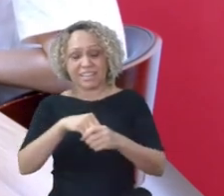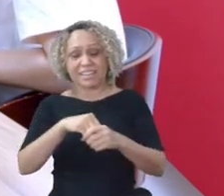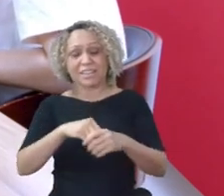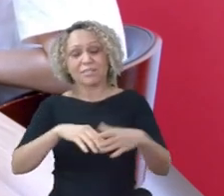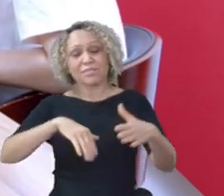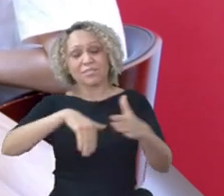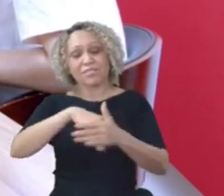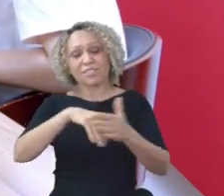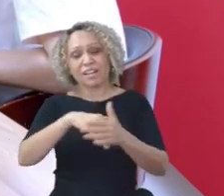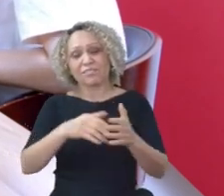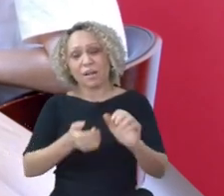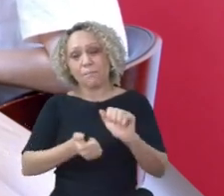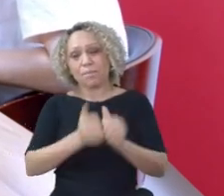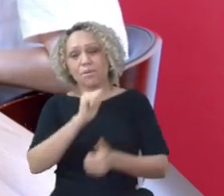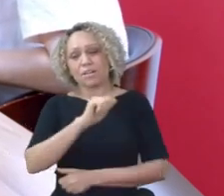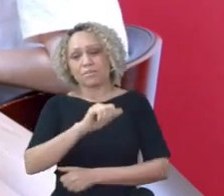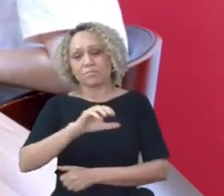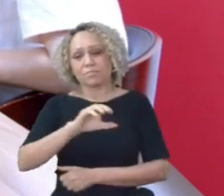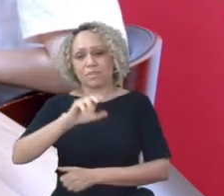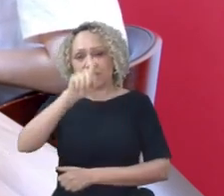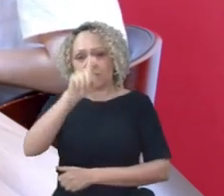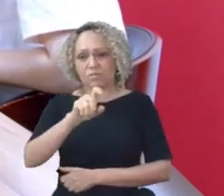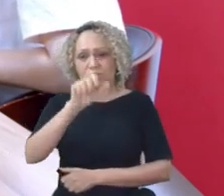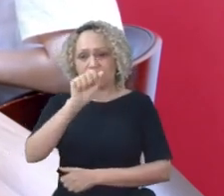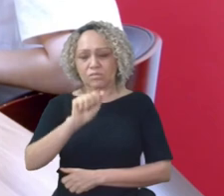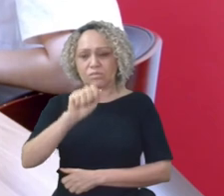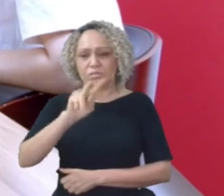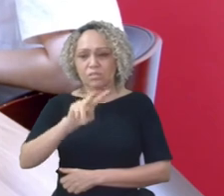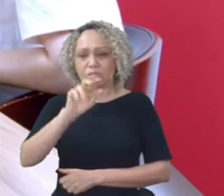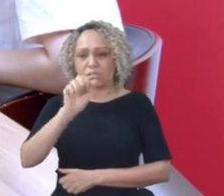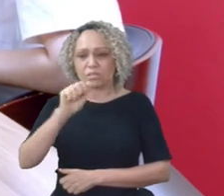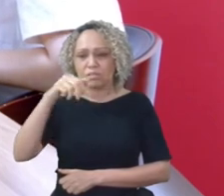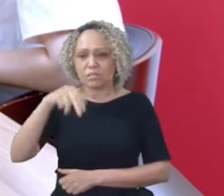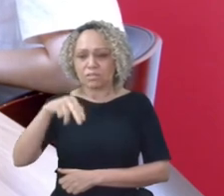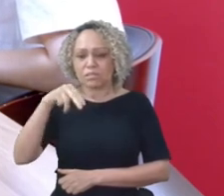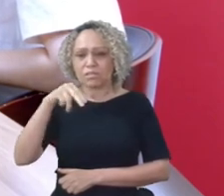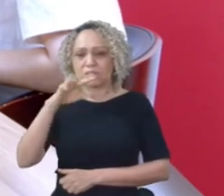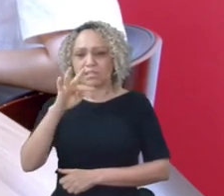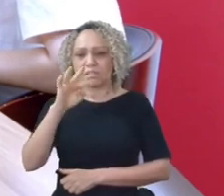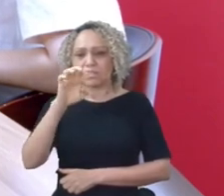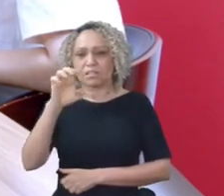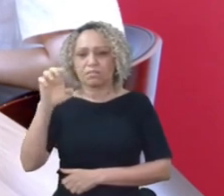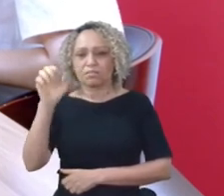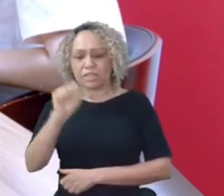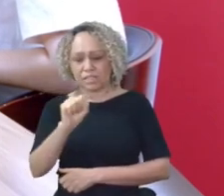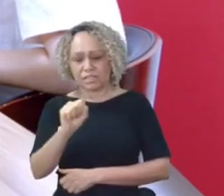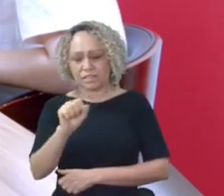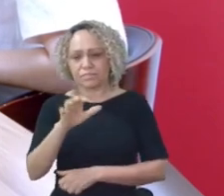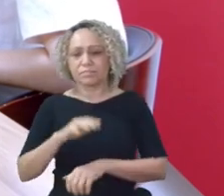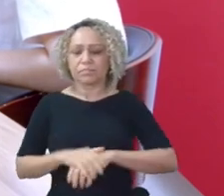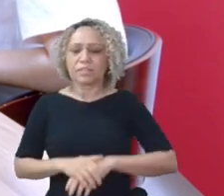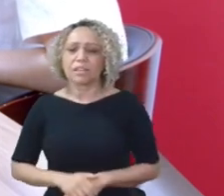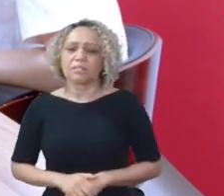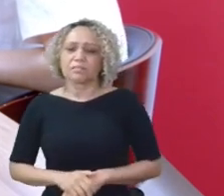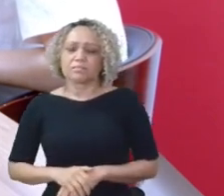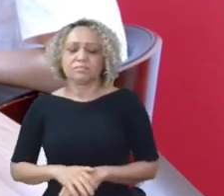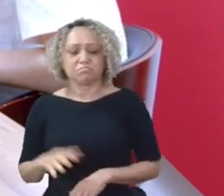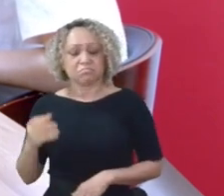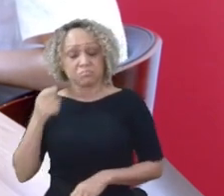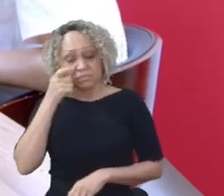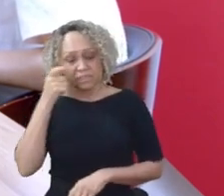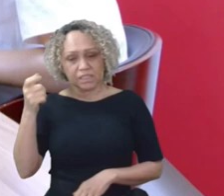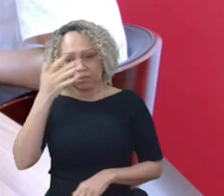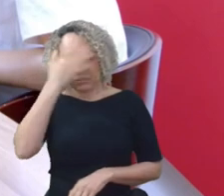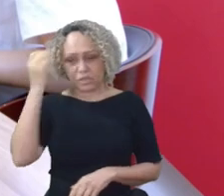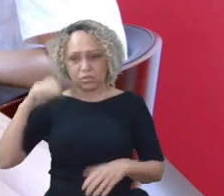participei, foi bem interessante, assim, reuniu muita gente, reuniu inclusive pessoas do mundo todo, assim, de etnias do mundo todo. E aí